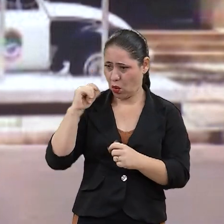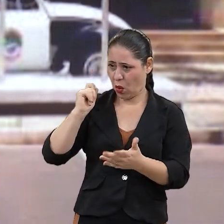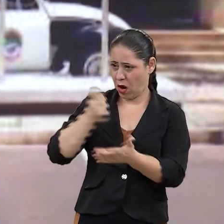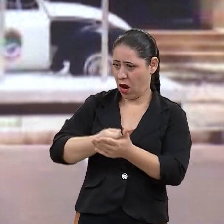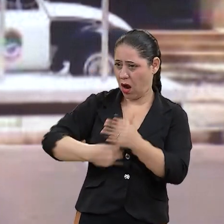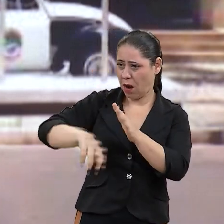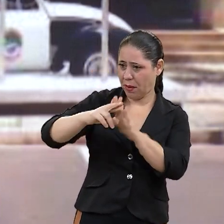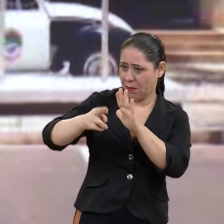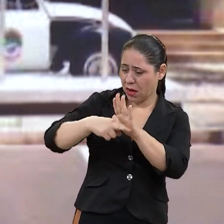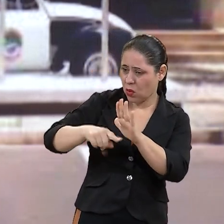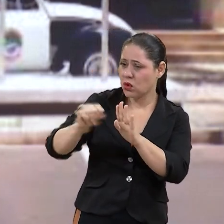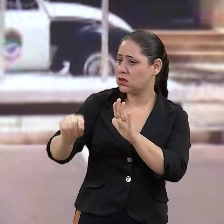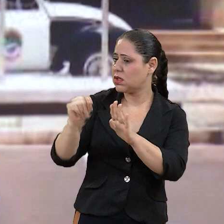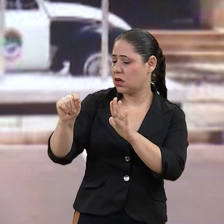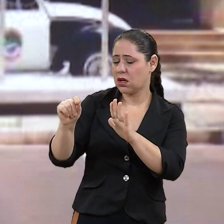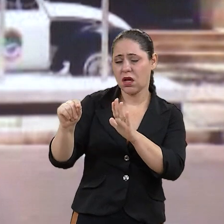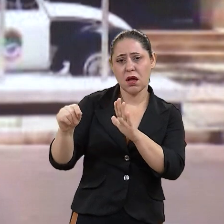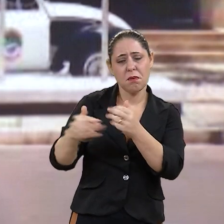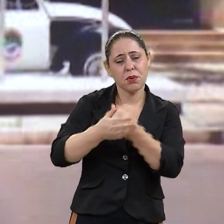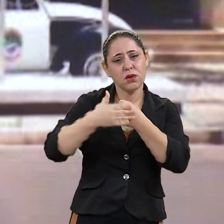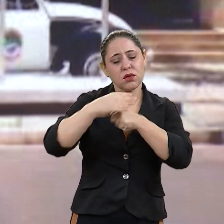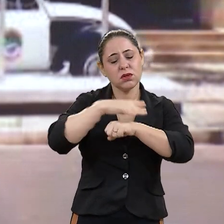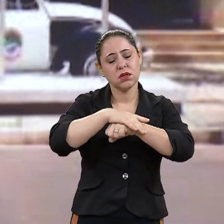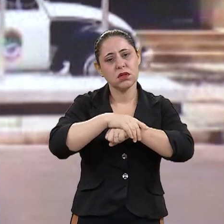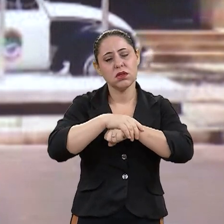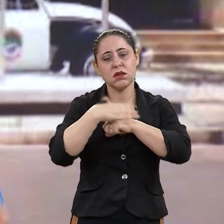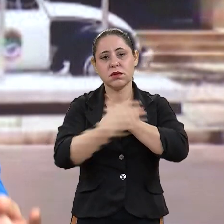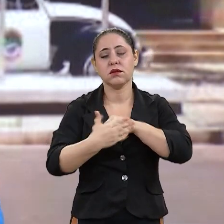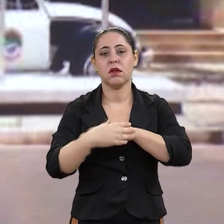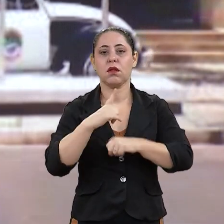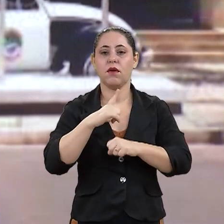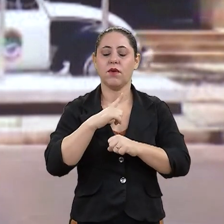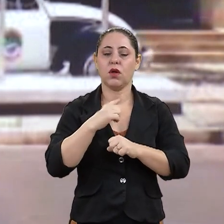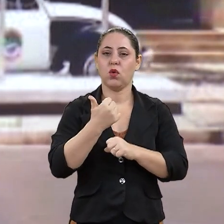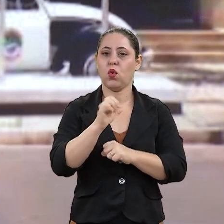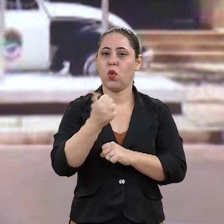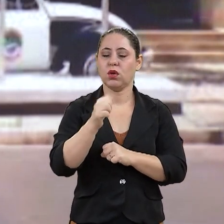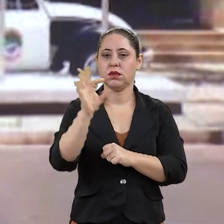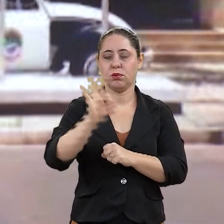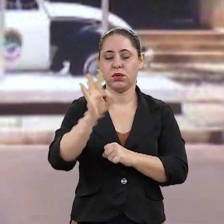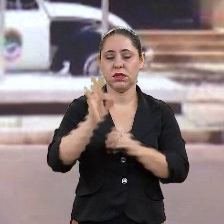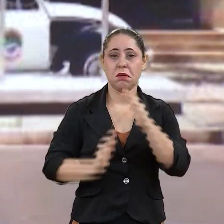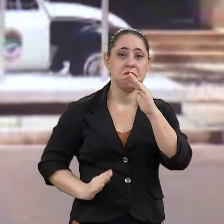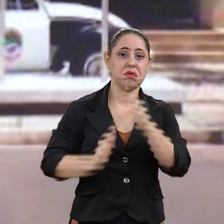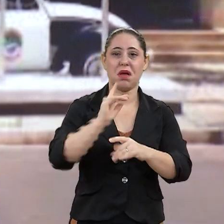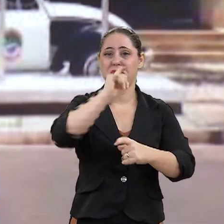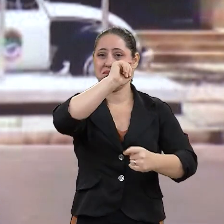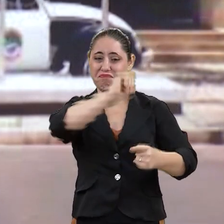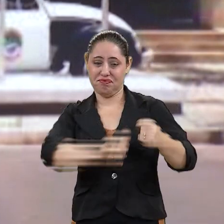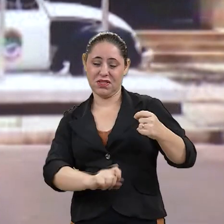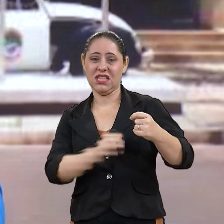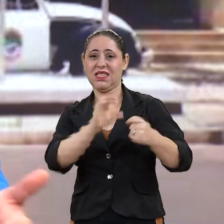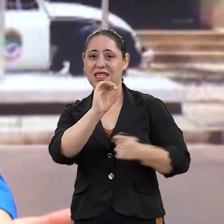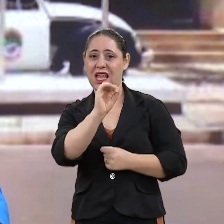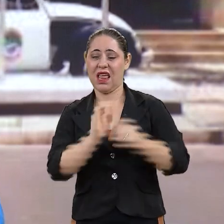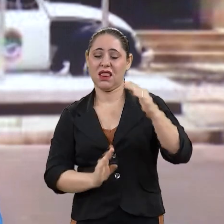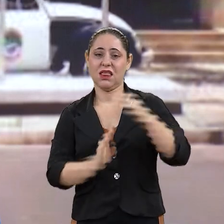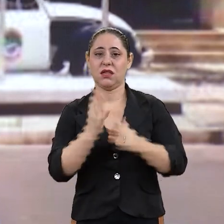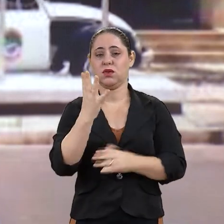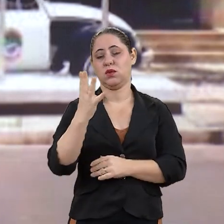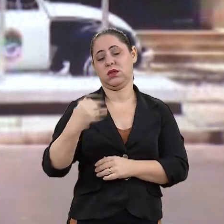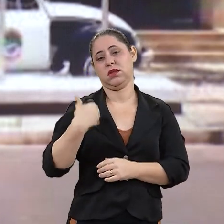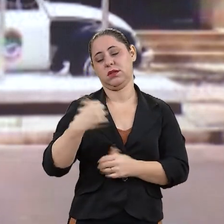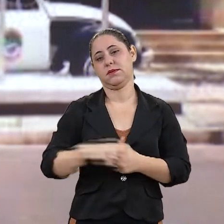de 11%, teve um aumento de 11% de estupro de 0 a 4. As meninas de 0